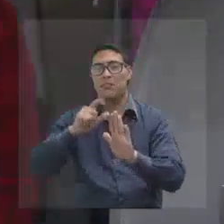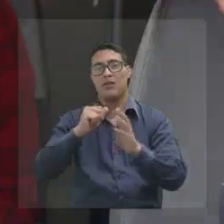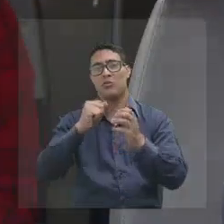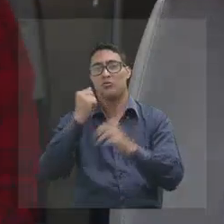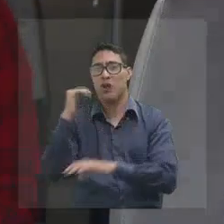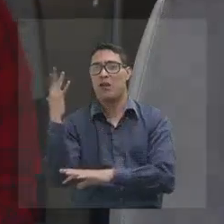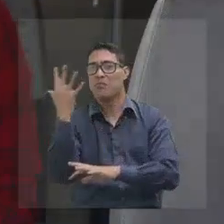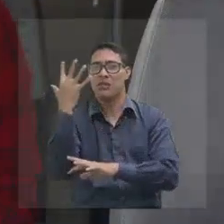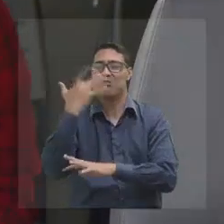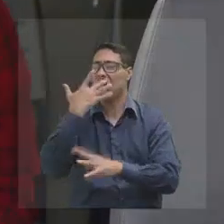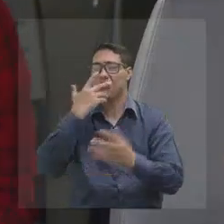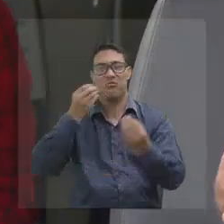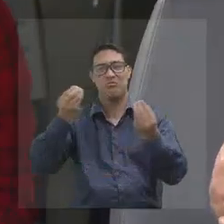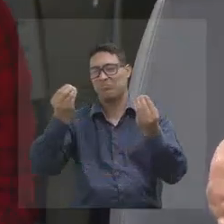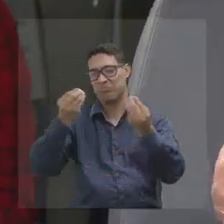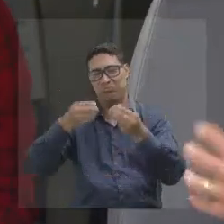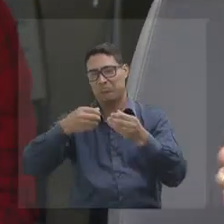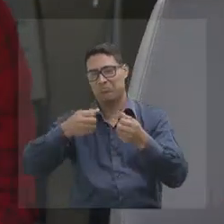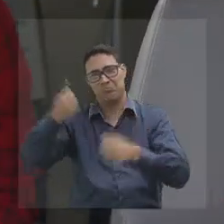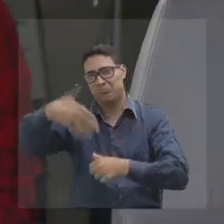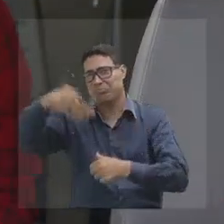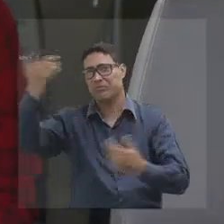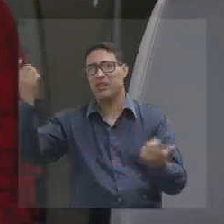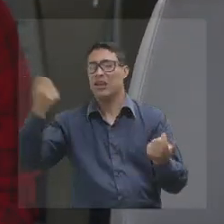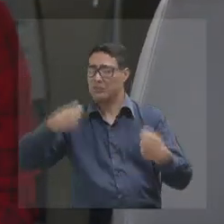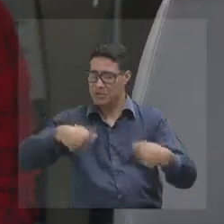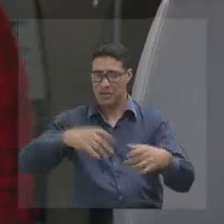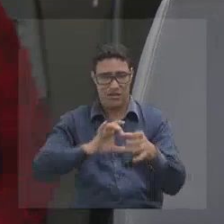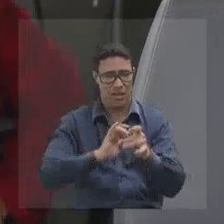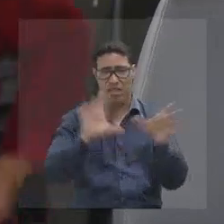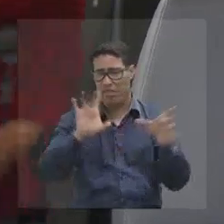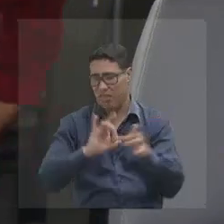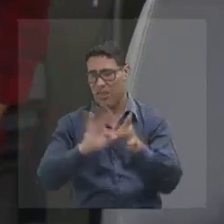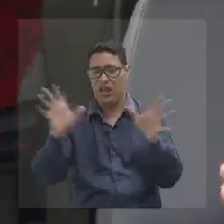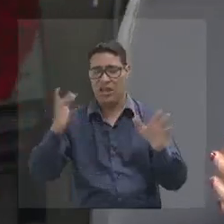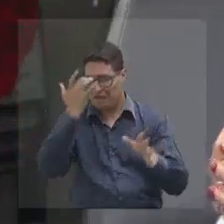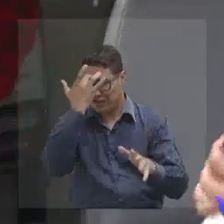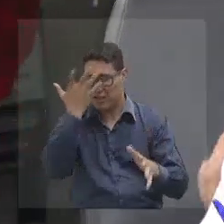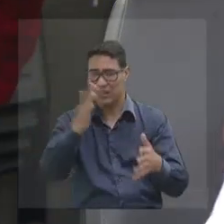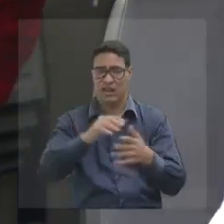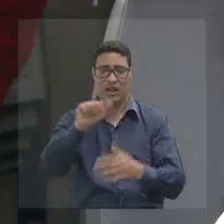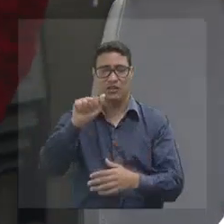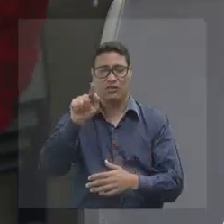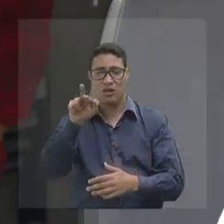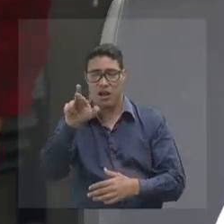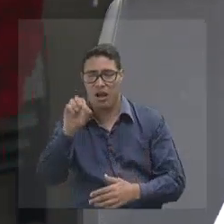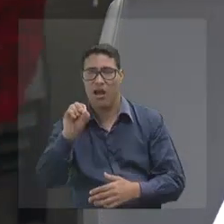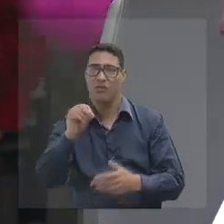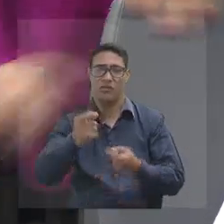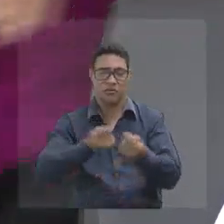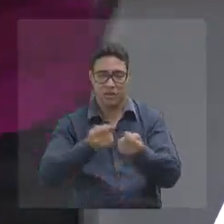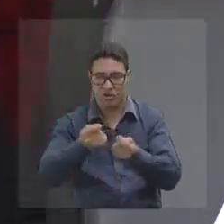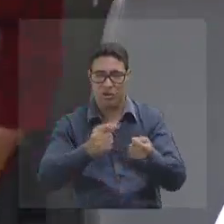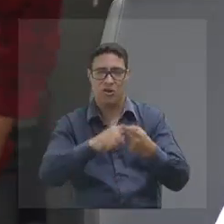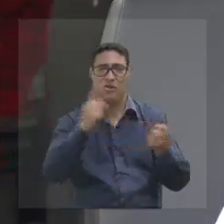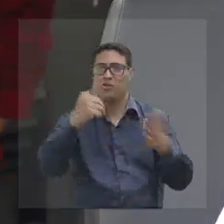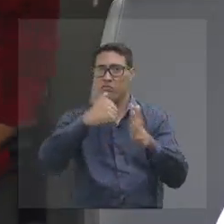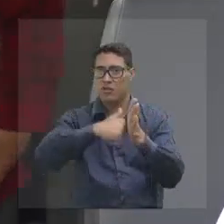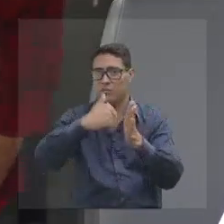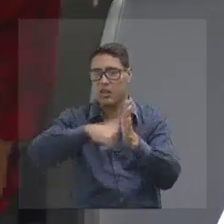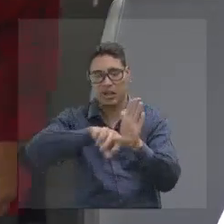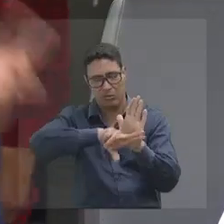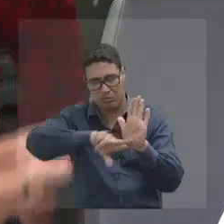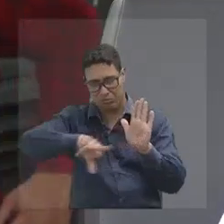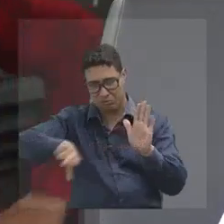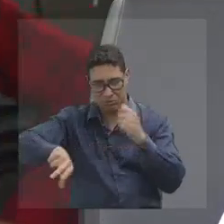tem que ser facilitado para o agronegócio para as mineradoras para quem na opinião dele